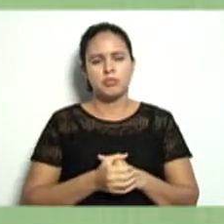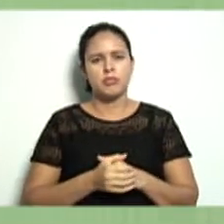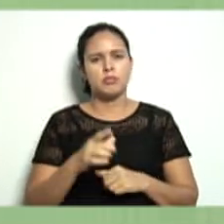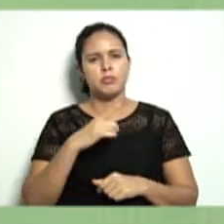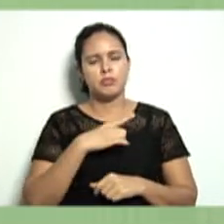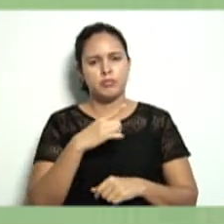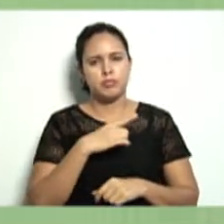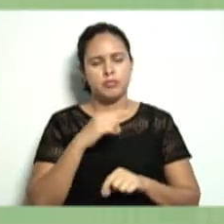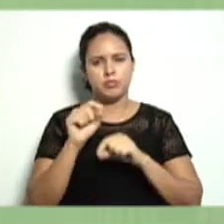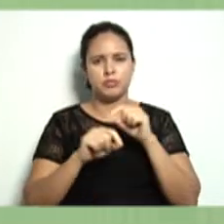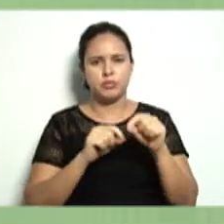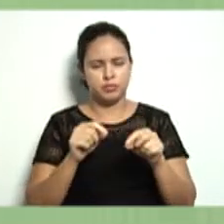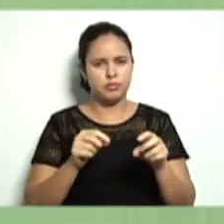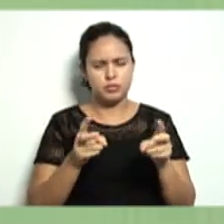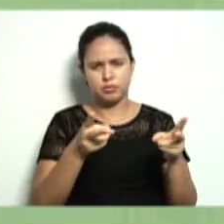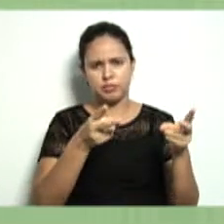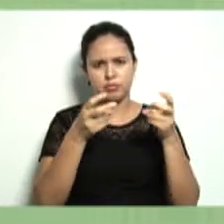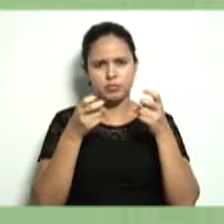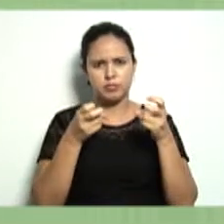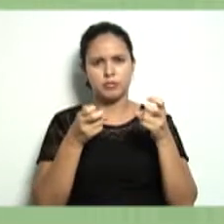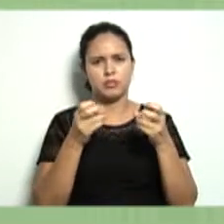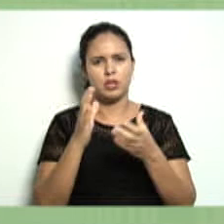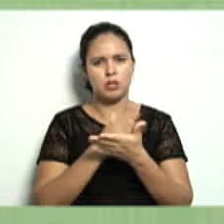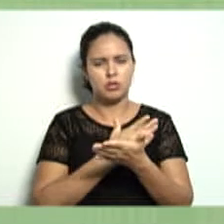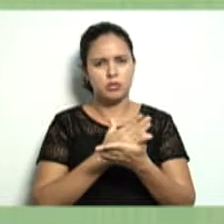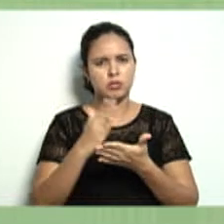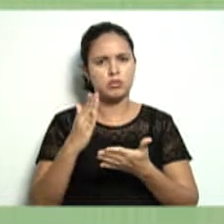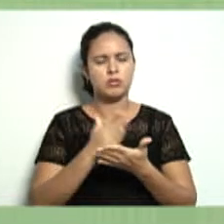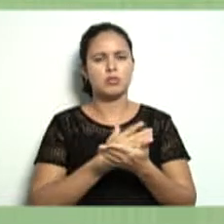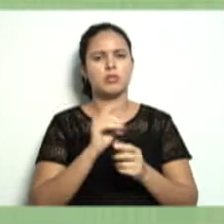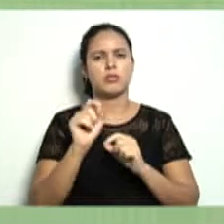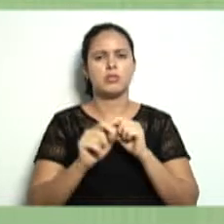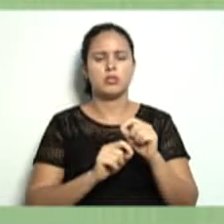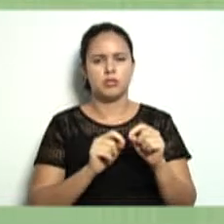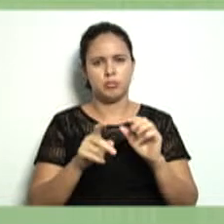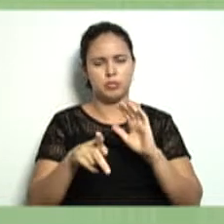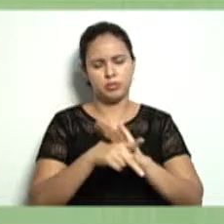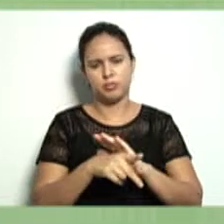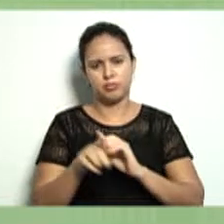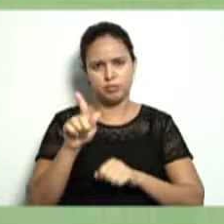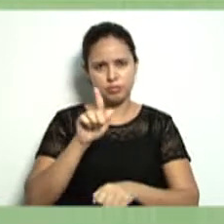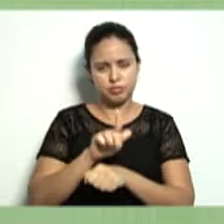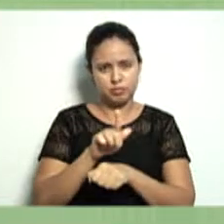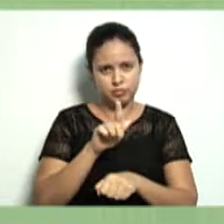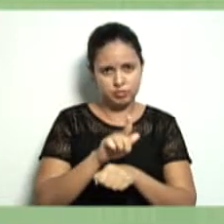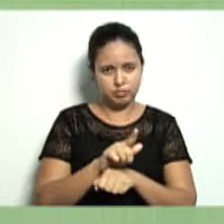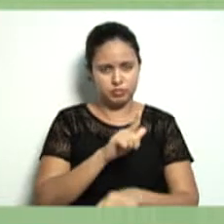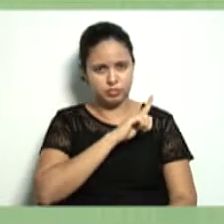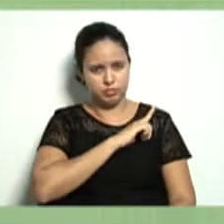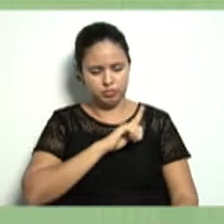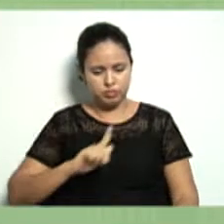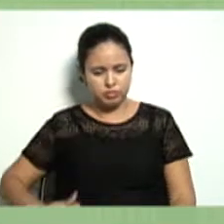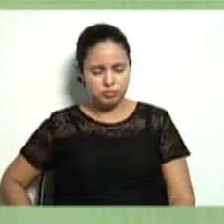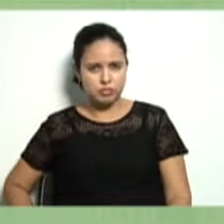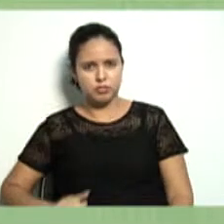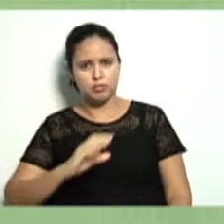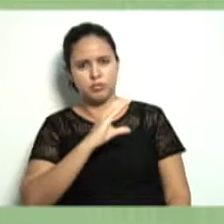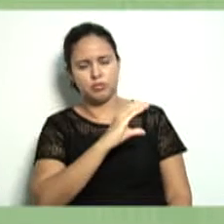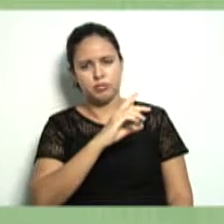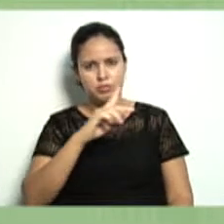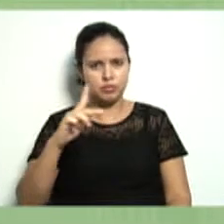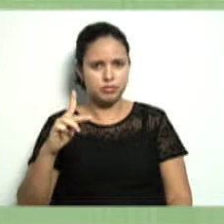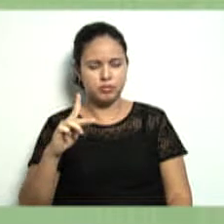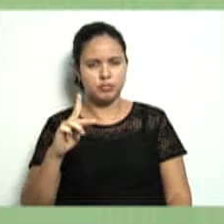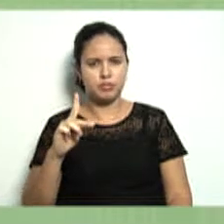Temos que observar algumas questões aí relacionadas à gestão, à governança cooperativa,